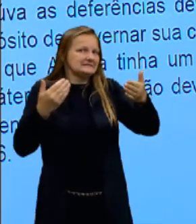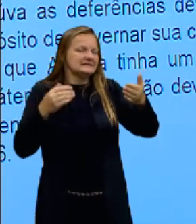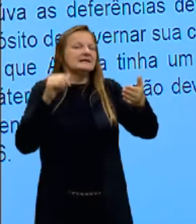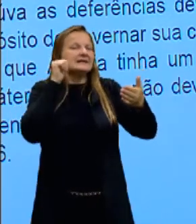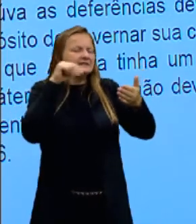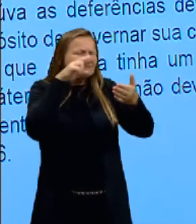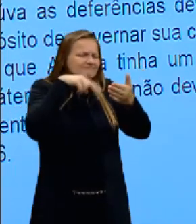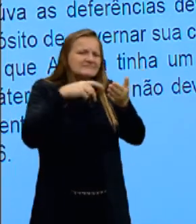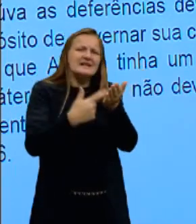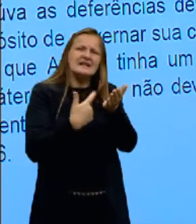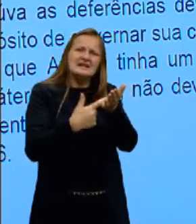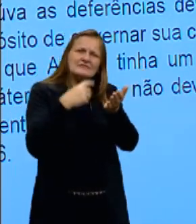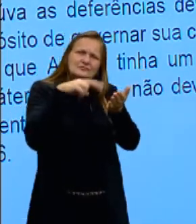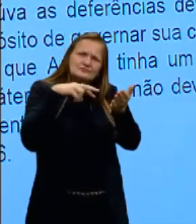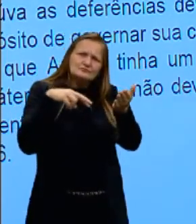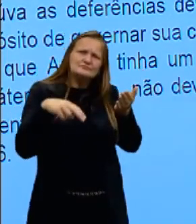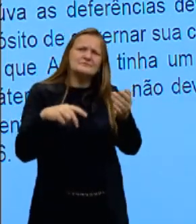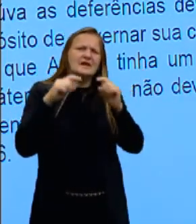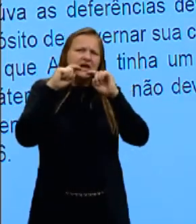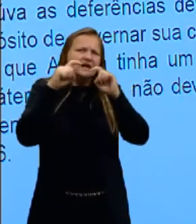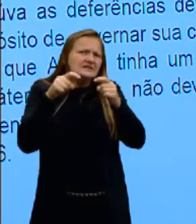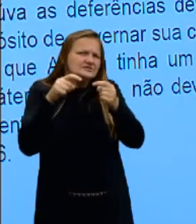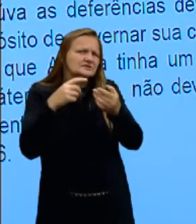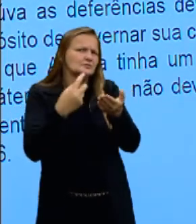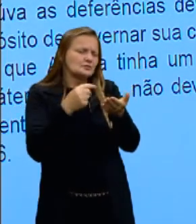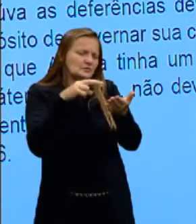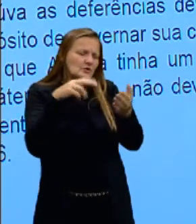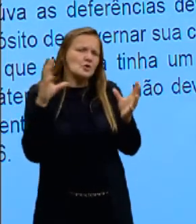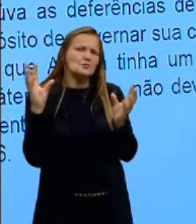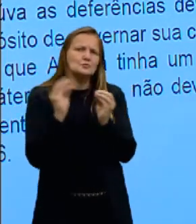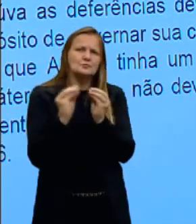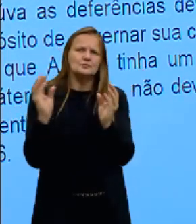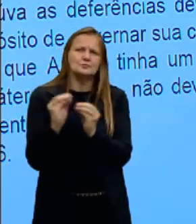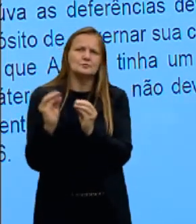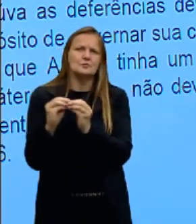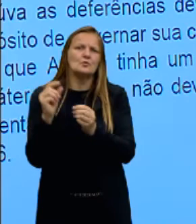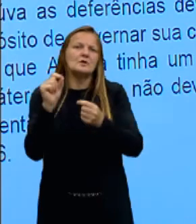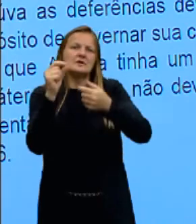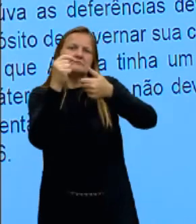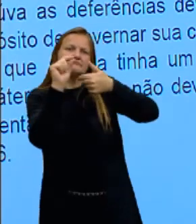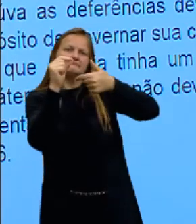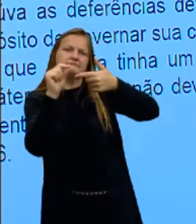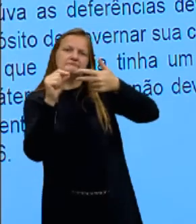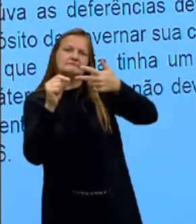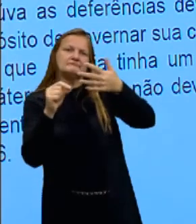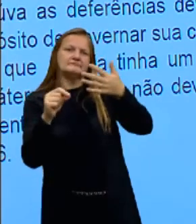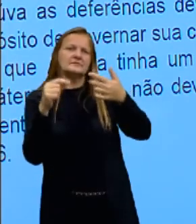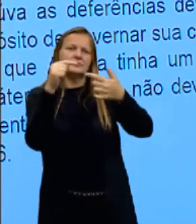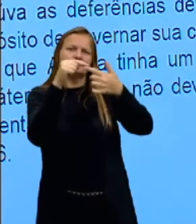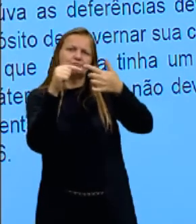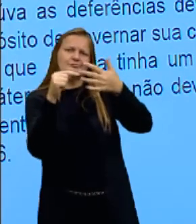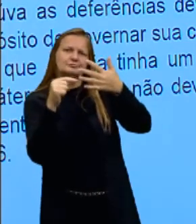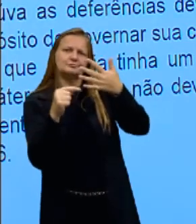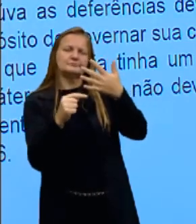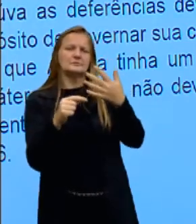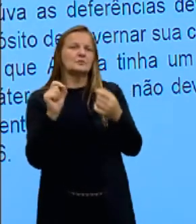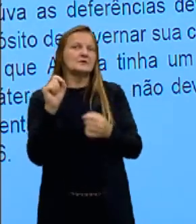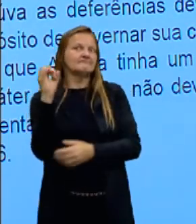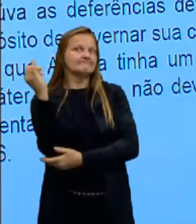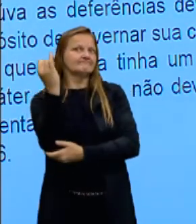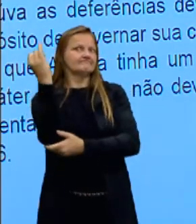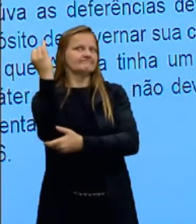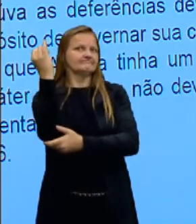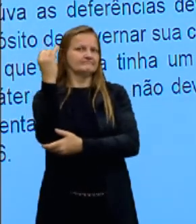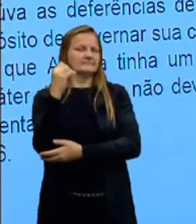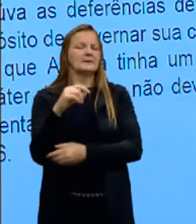senhora ter lido a crítica de senhora ter feito um resumo ter visto Quais são os aspectos principais e quais são os clímax do romance